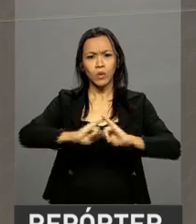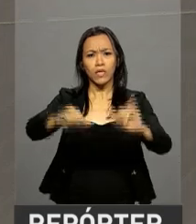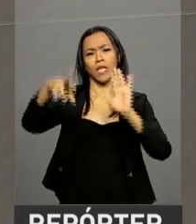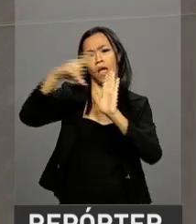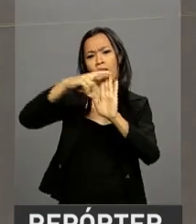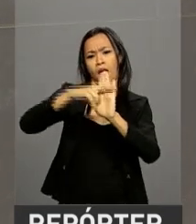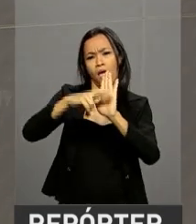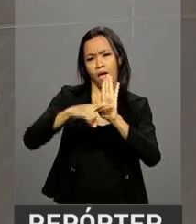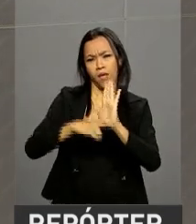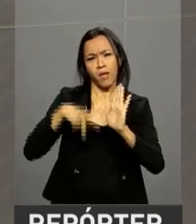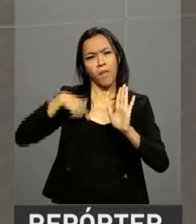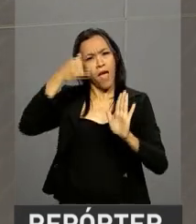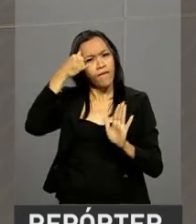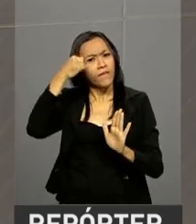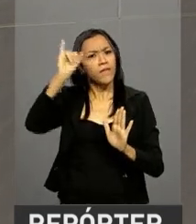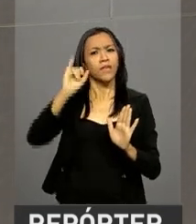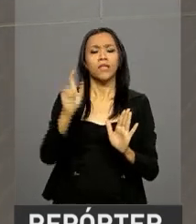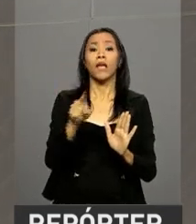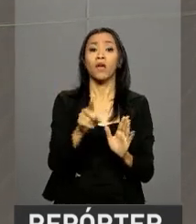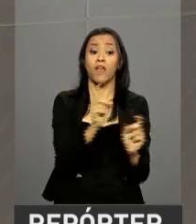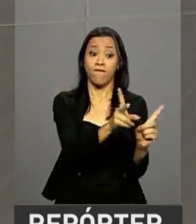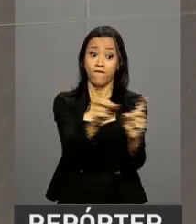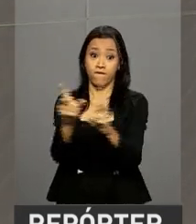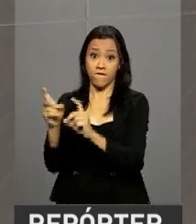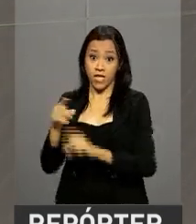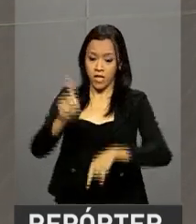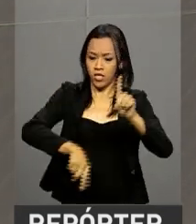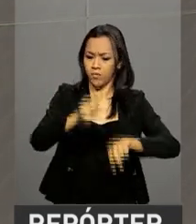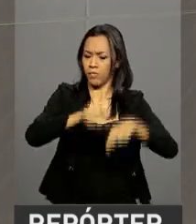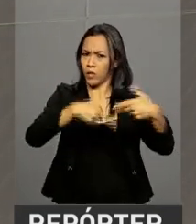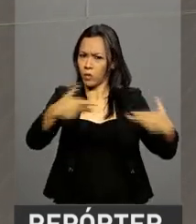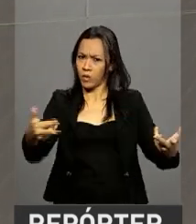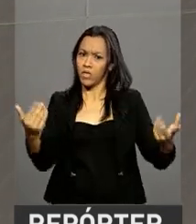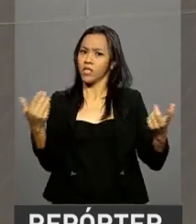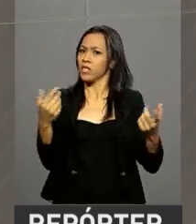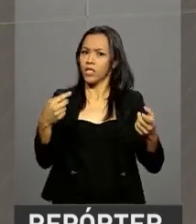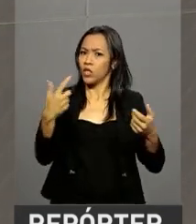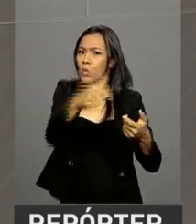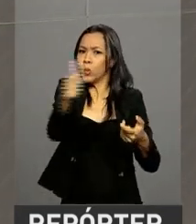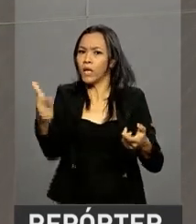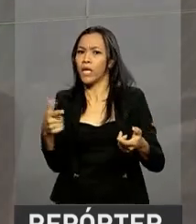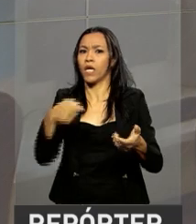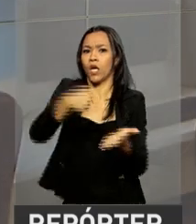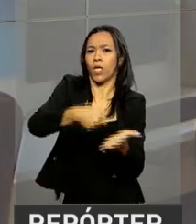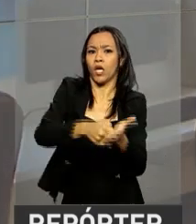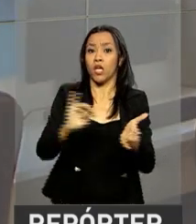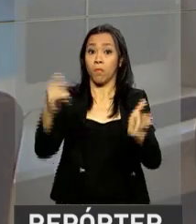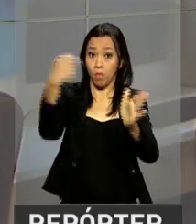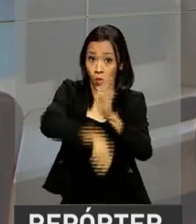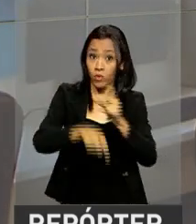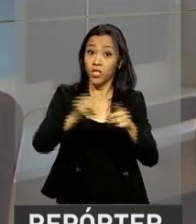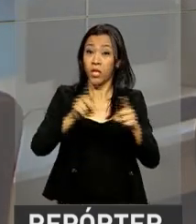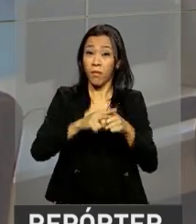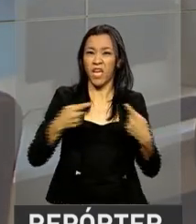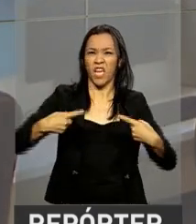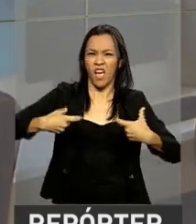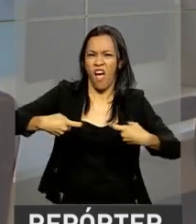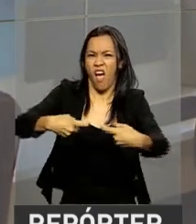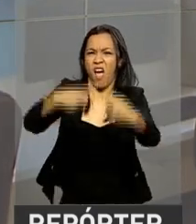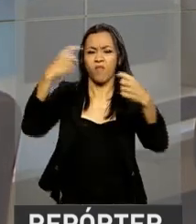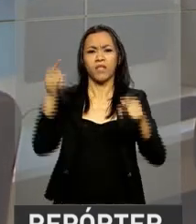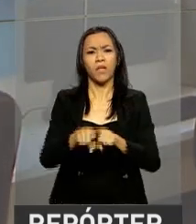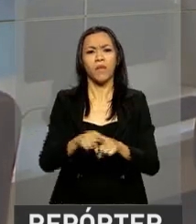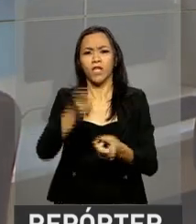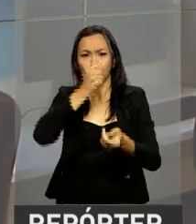medidas para evitar o contrabando de mercadorias o tráfico de drogas e armas nas principais fronteiras do país crimes que